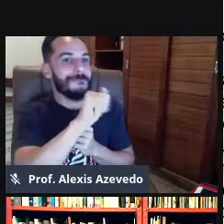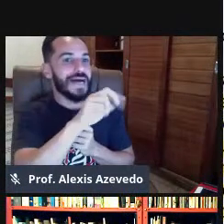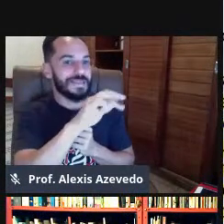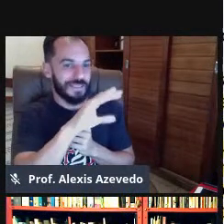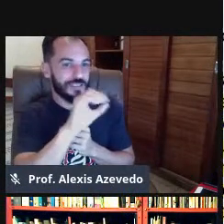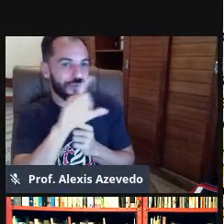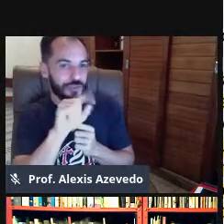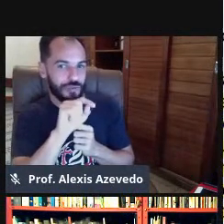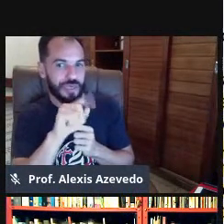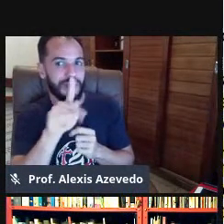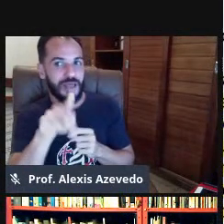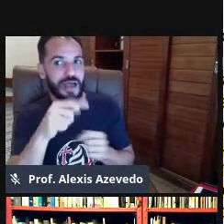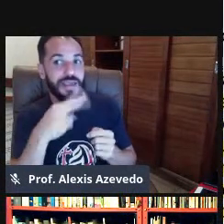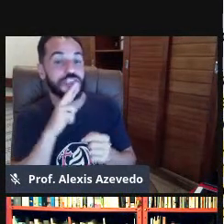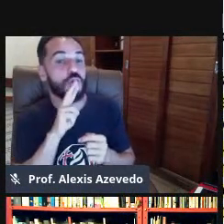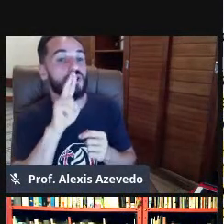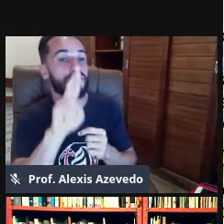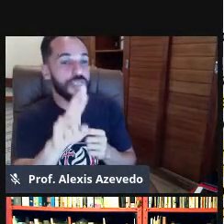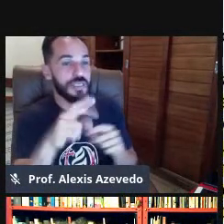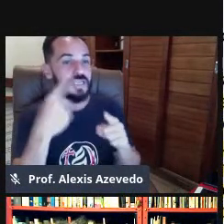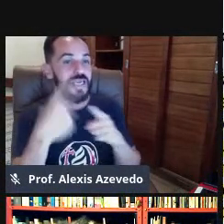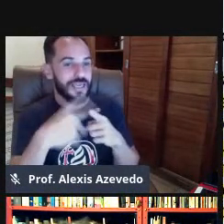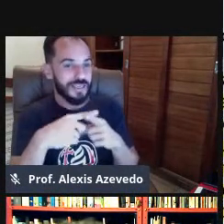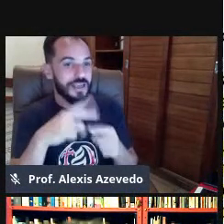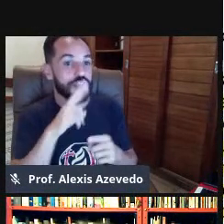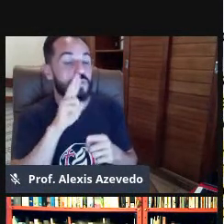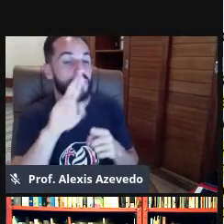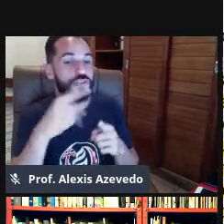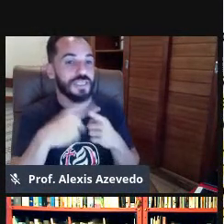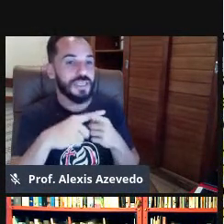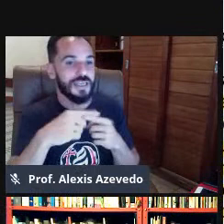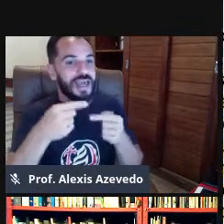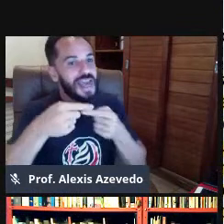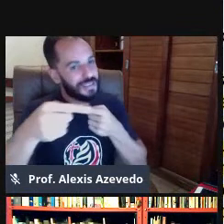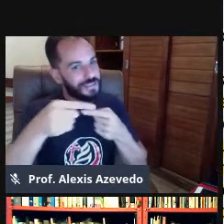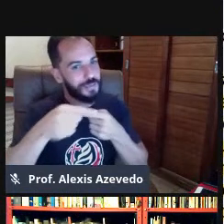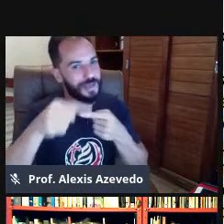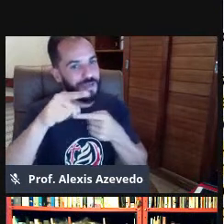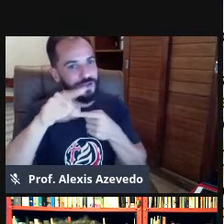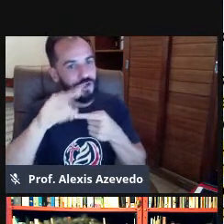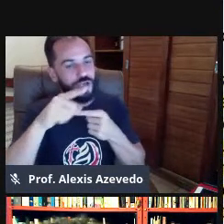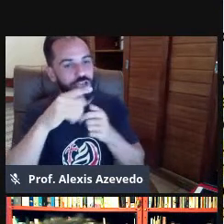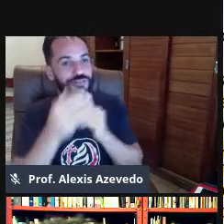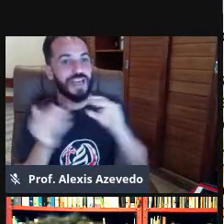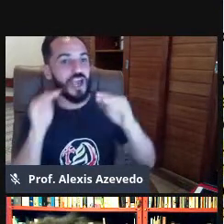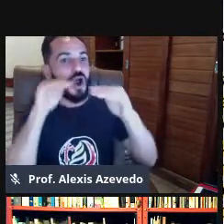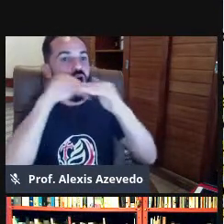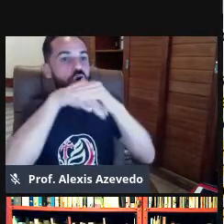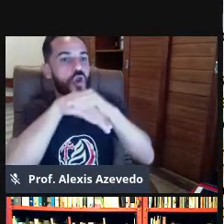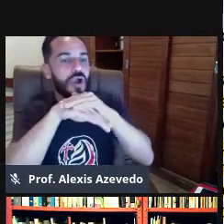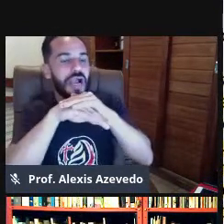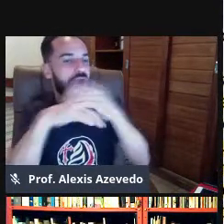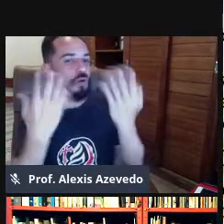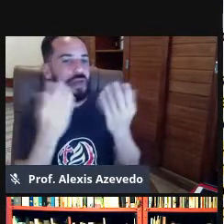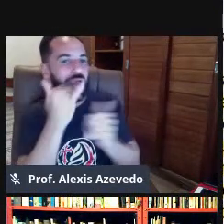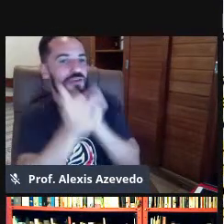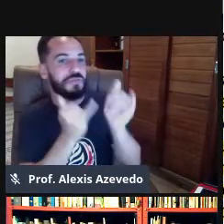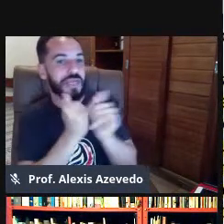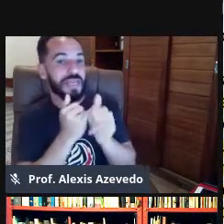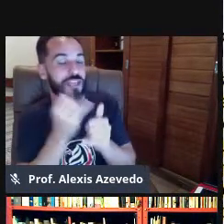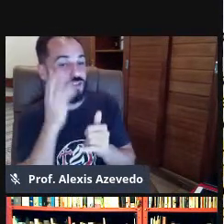momento básico, os dois primeiros anos, né? Como eu disse, começa predominantemente. Se quiser que eu